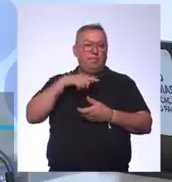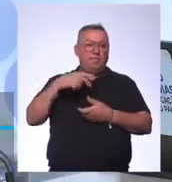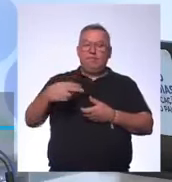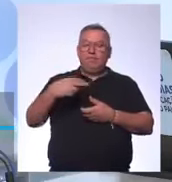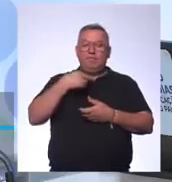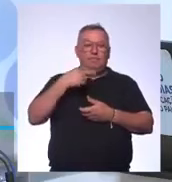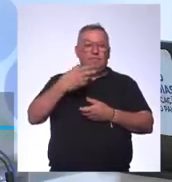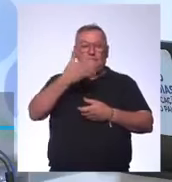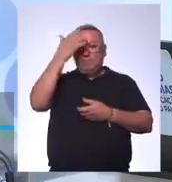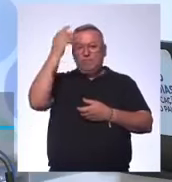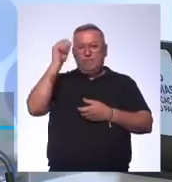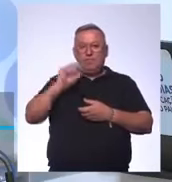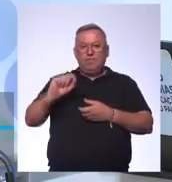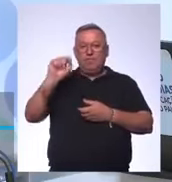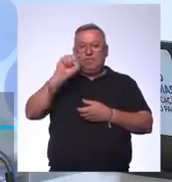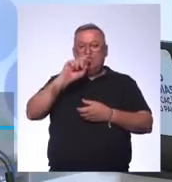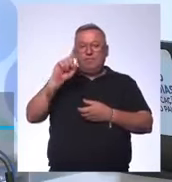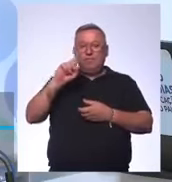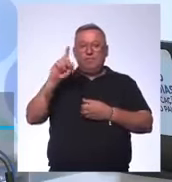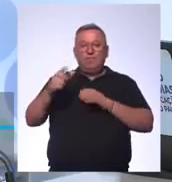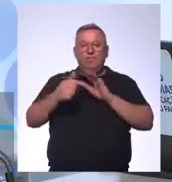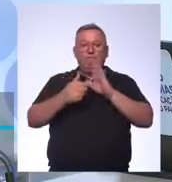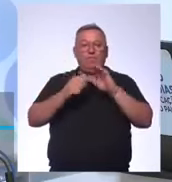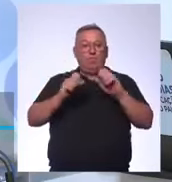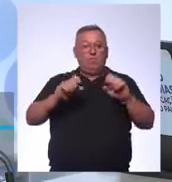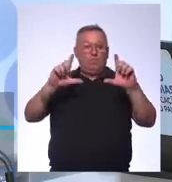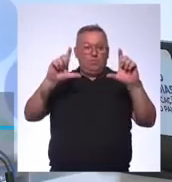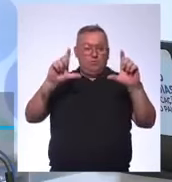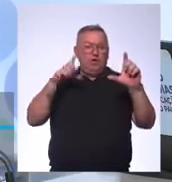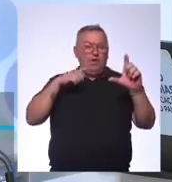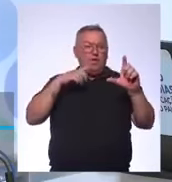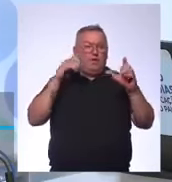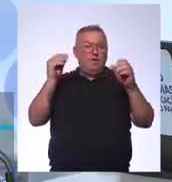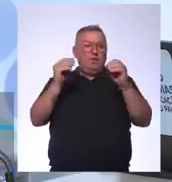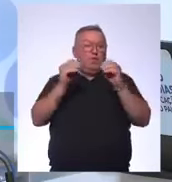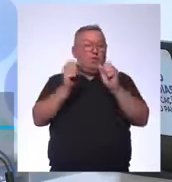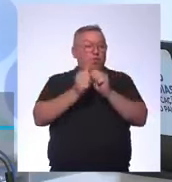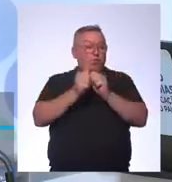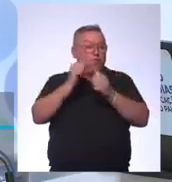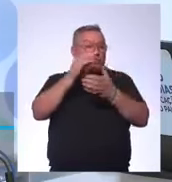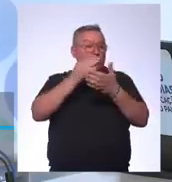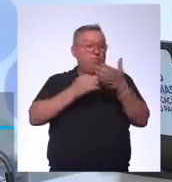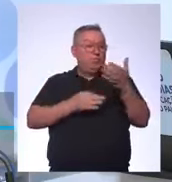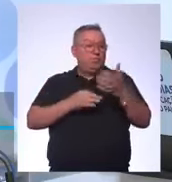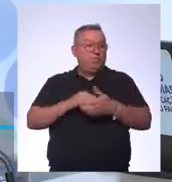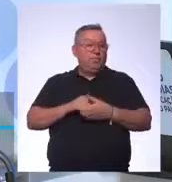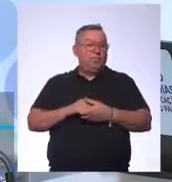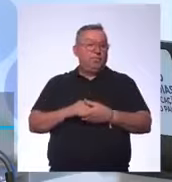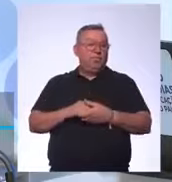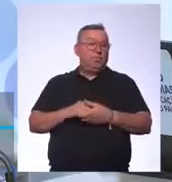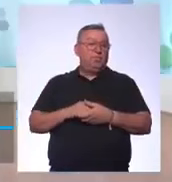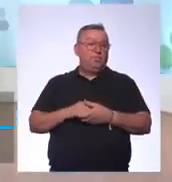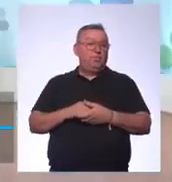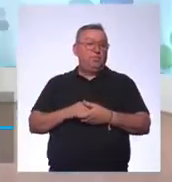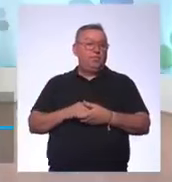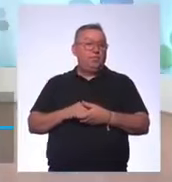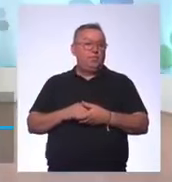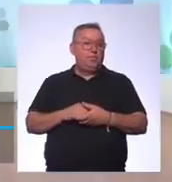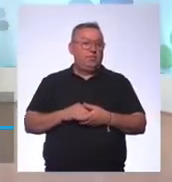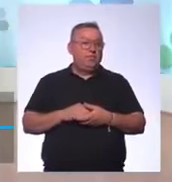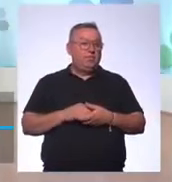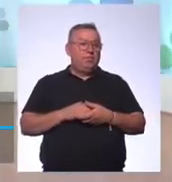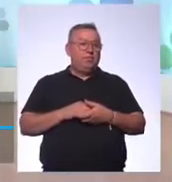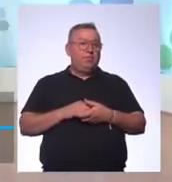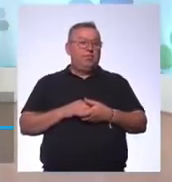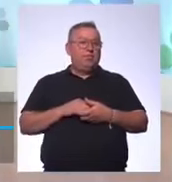pode esquecer que não é uma ilustração, ela vai compor o texto, tá? Mais alguém?